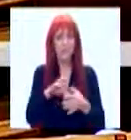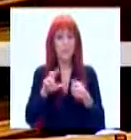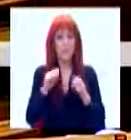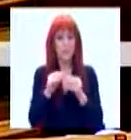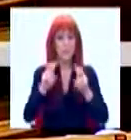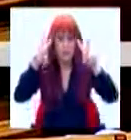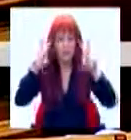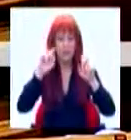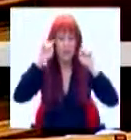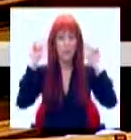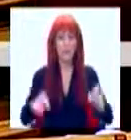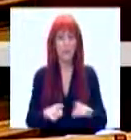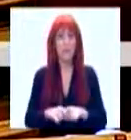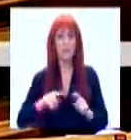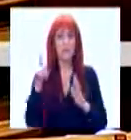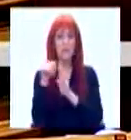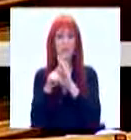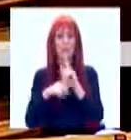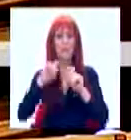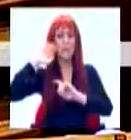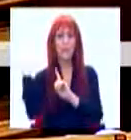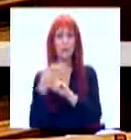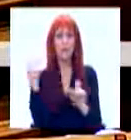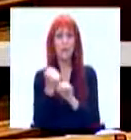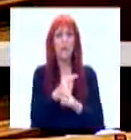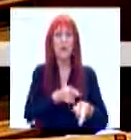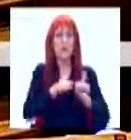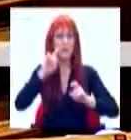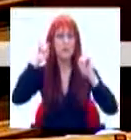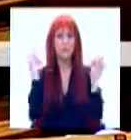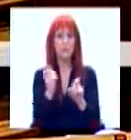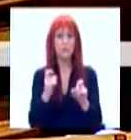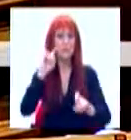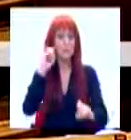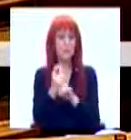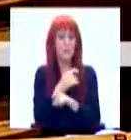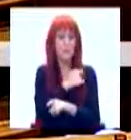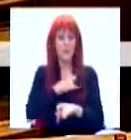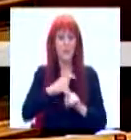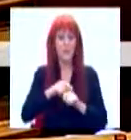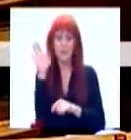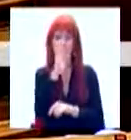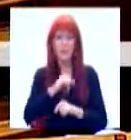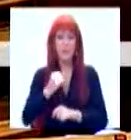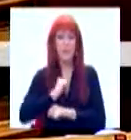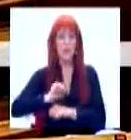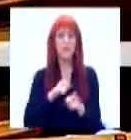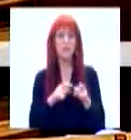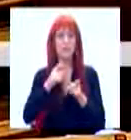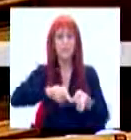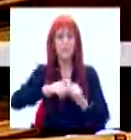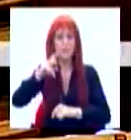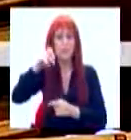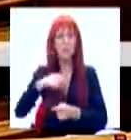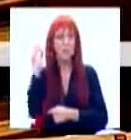controle, das normas sancionatórias das atividades da pesca de controle, inspeção e execução contra a pesca ilegal, não regulamentada